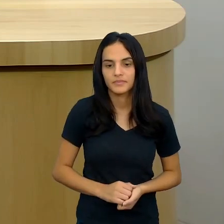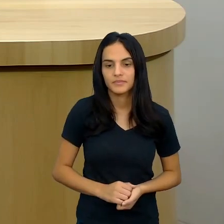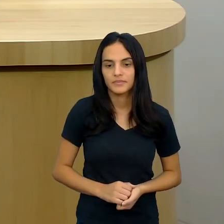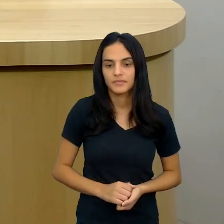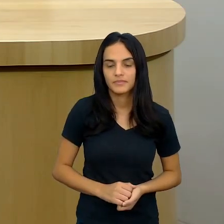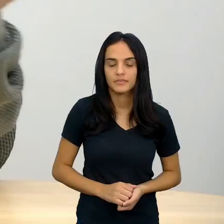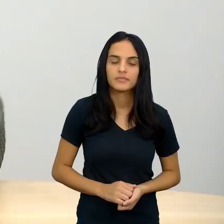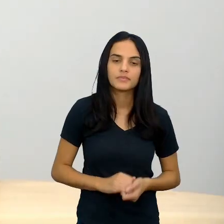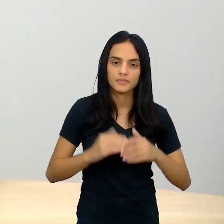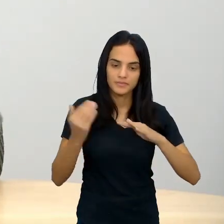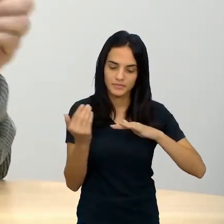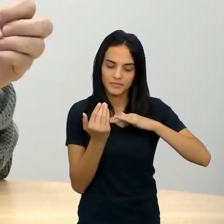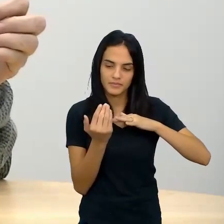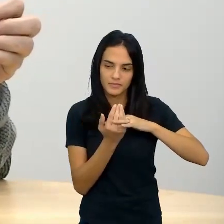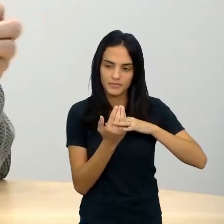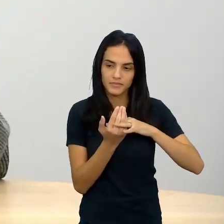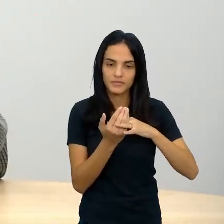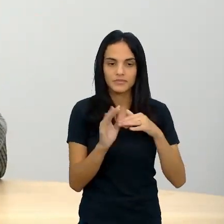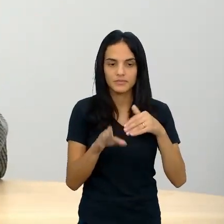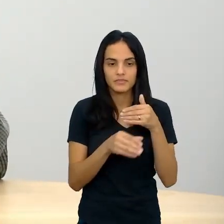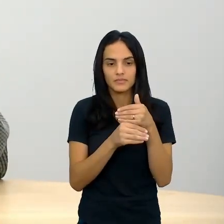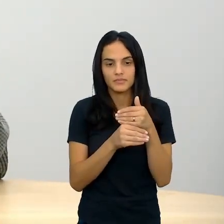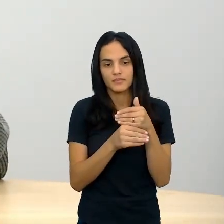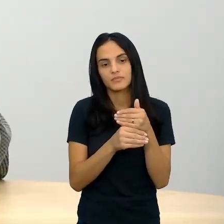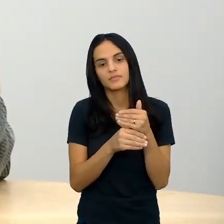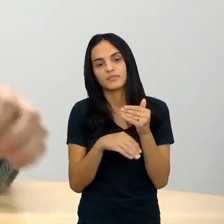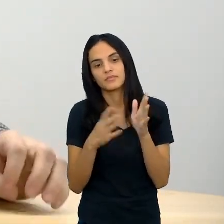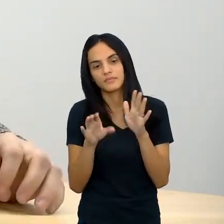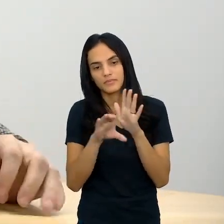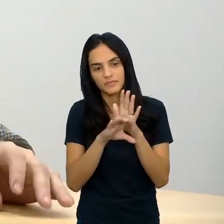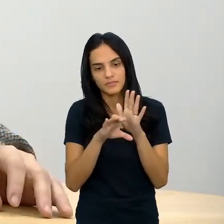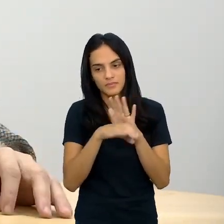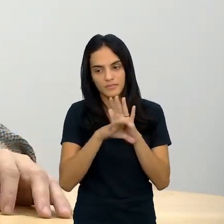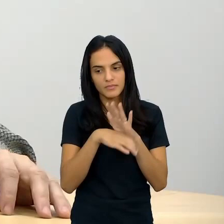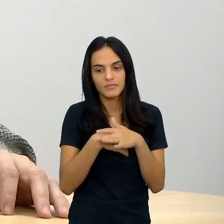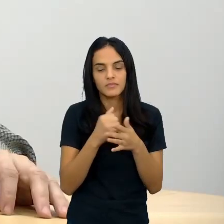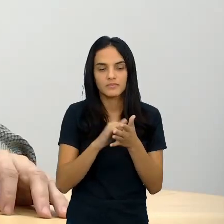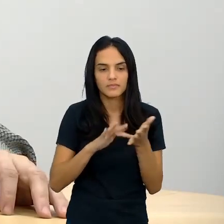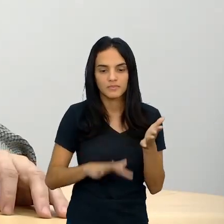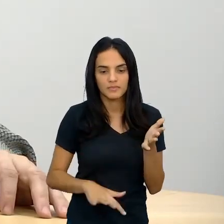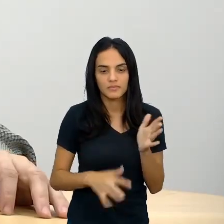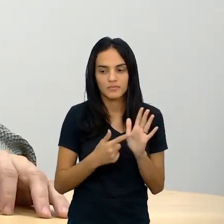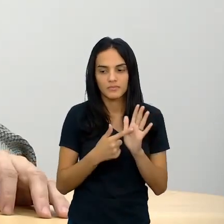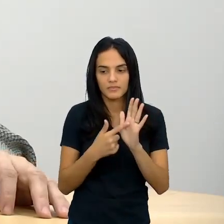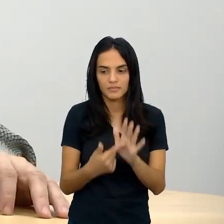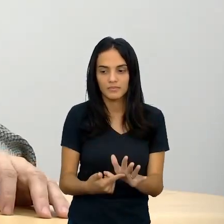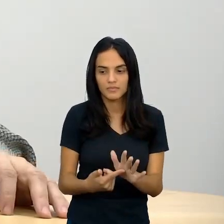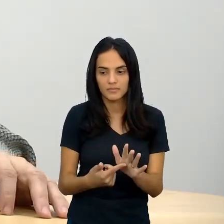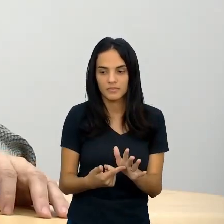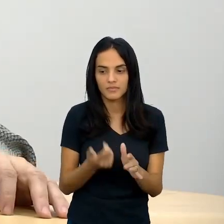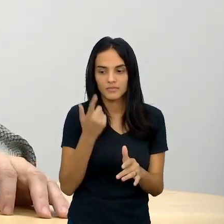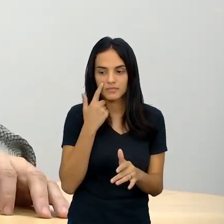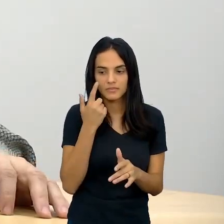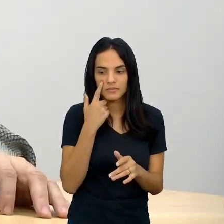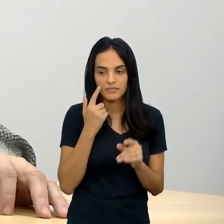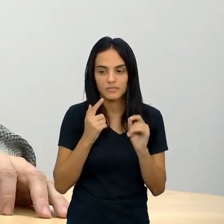Uma integração entre os componentes, entre as atividades, e isso se mostra que é um